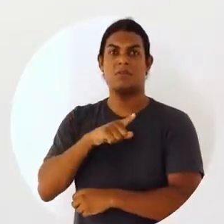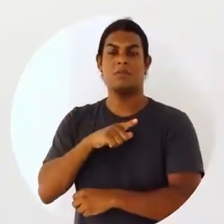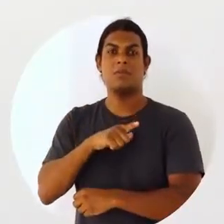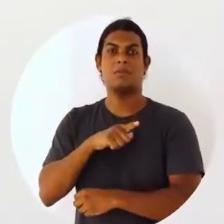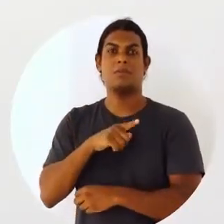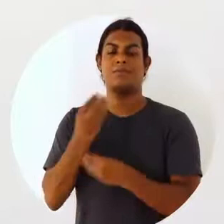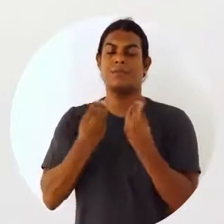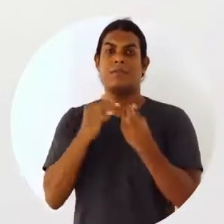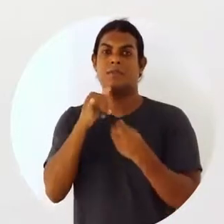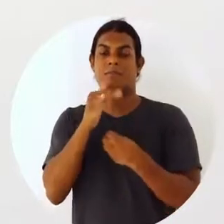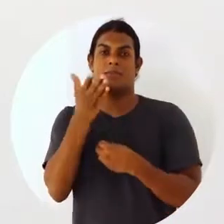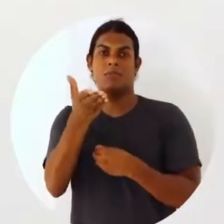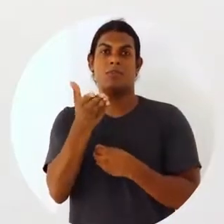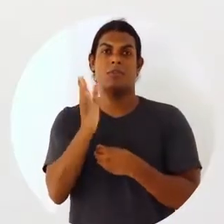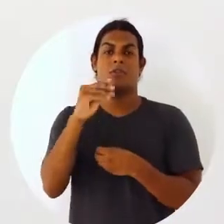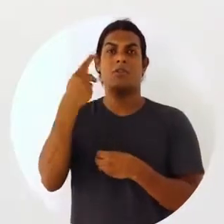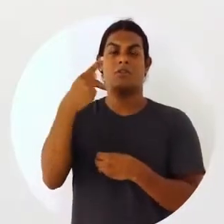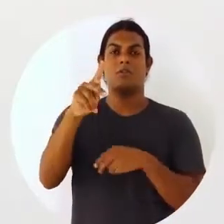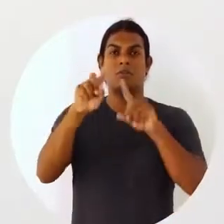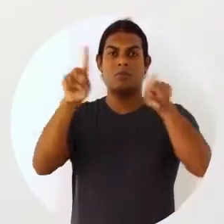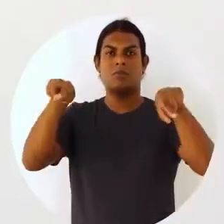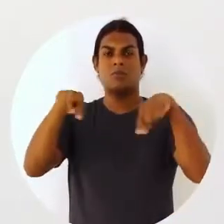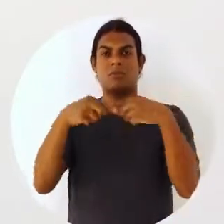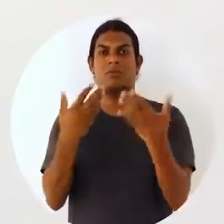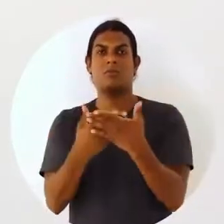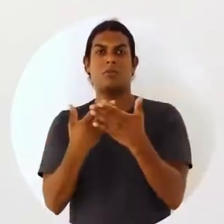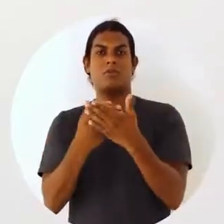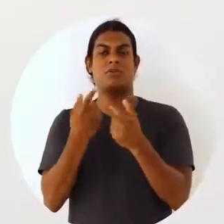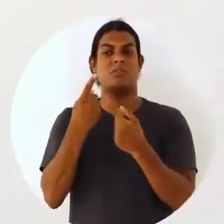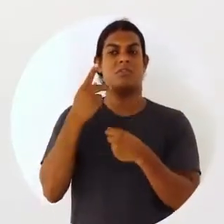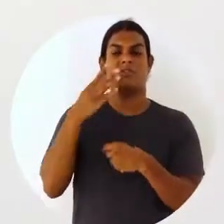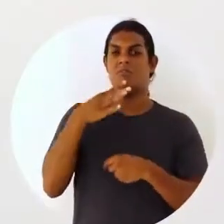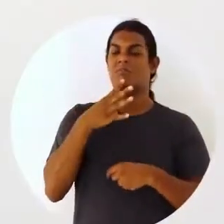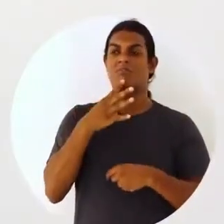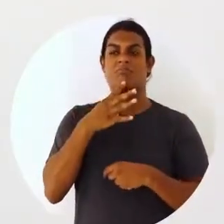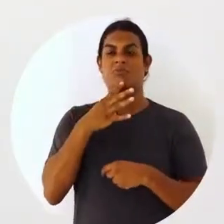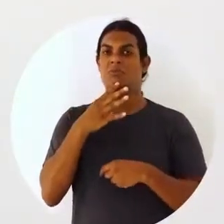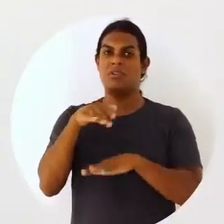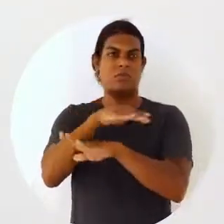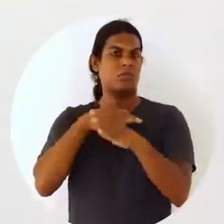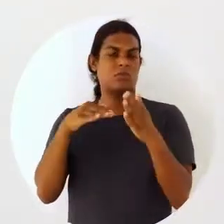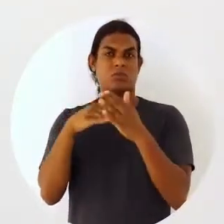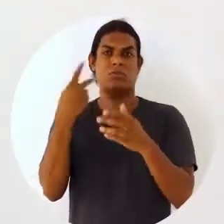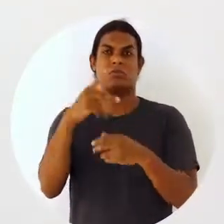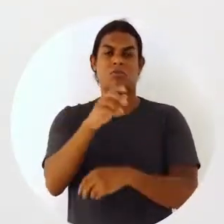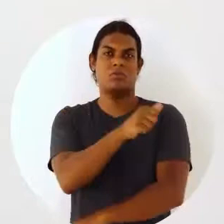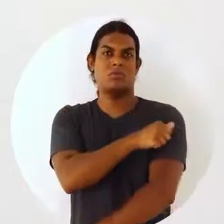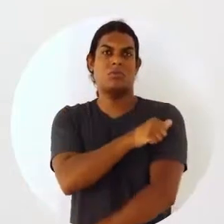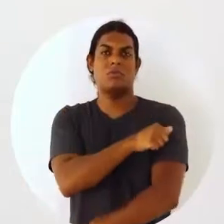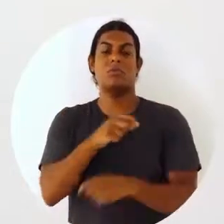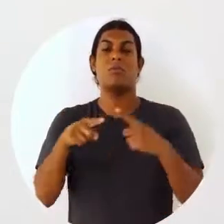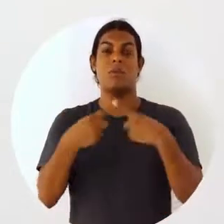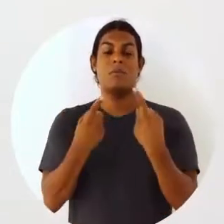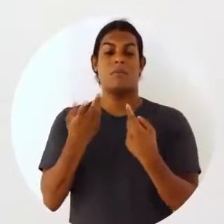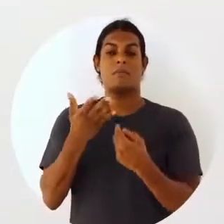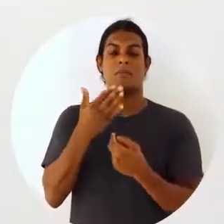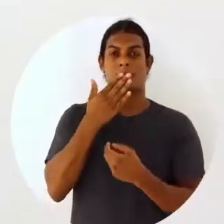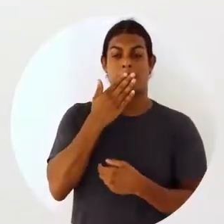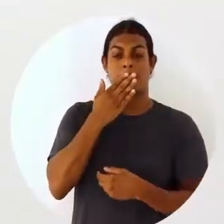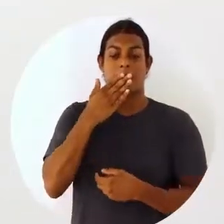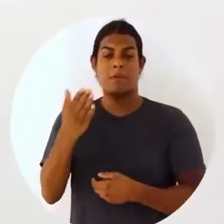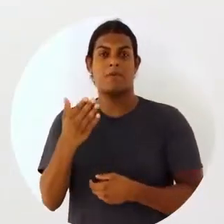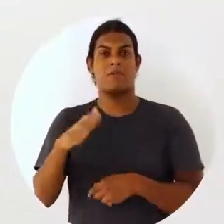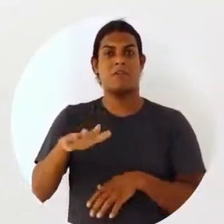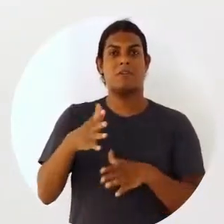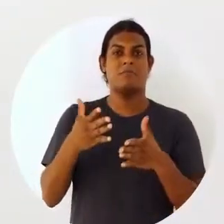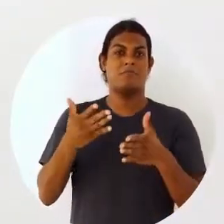própria sala, você tem um grupo formal dentro de um grupo de colegas ao qual você se lidar melhor, você dentro do seu trabalho tem um grupo de colegas com o qual você também se relaciona